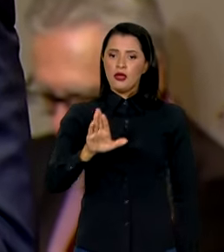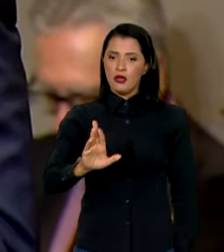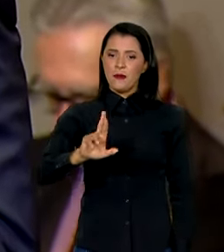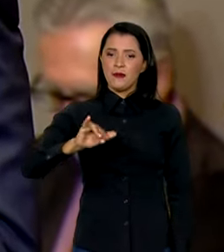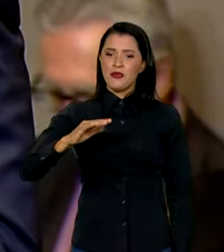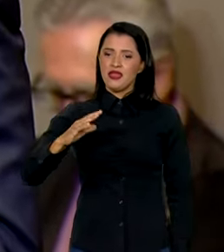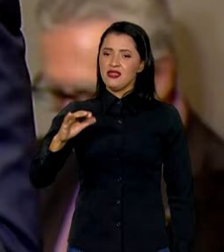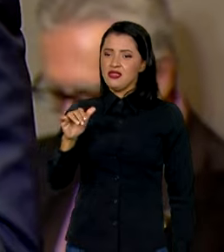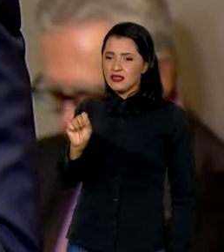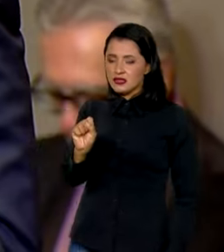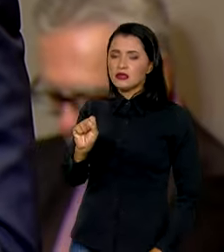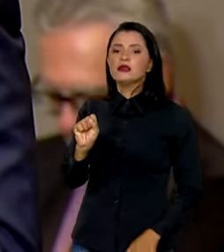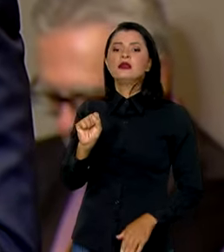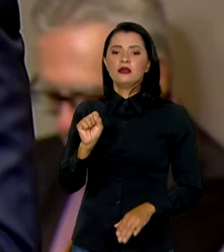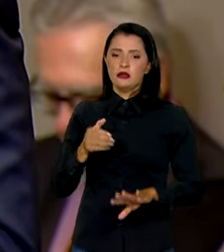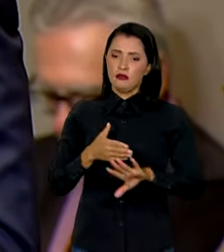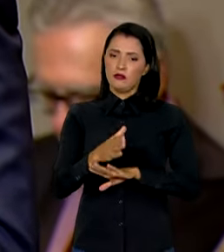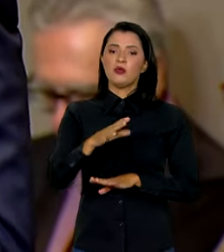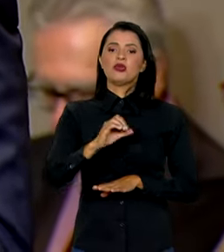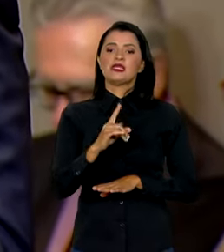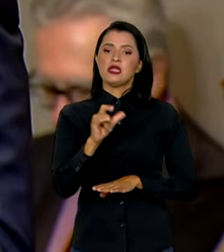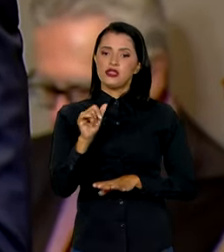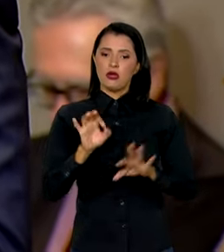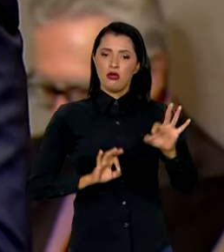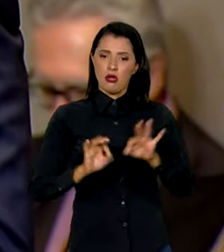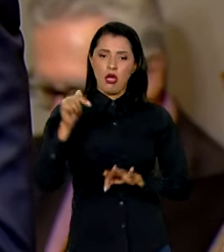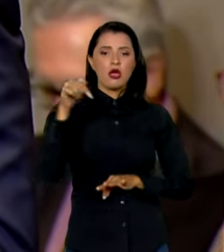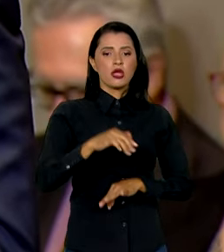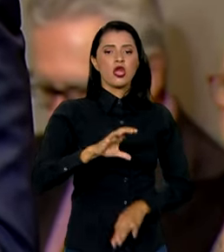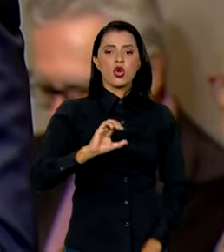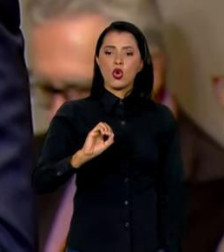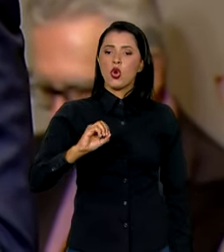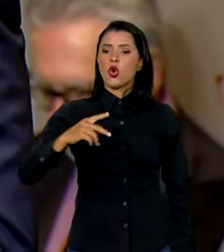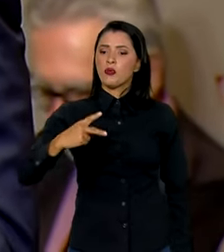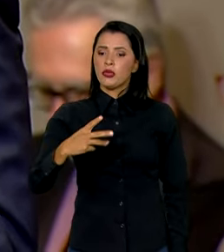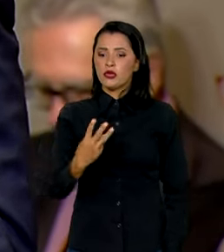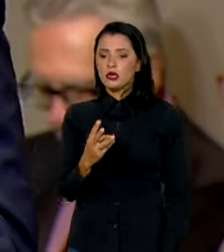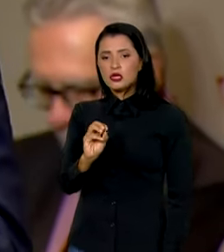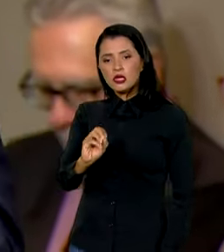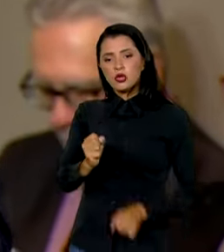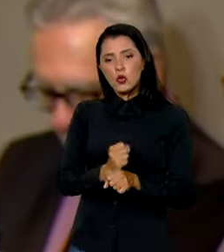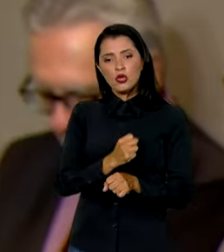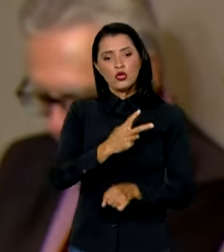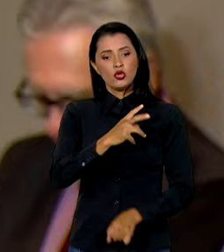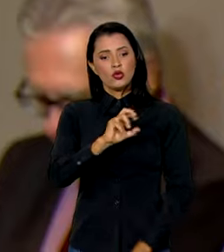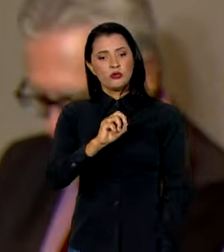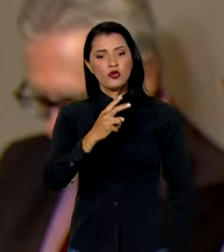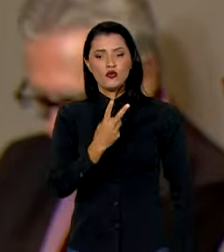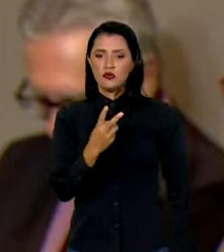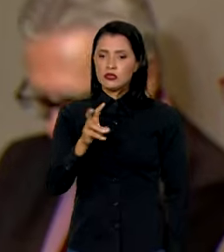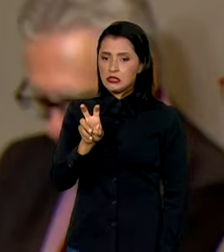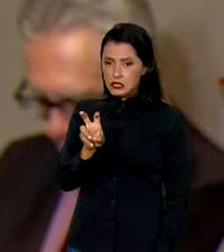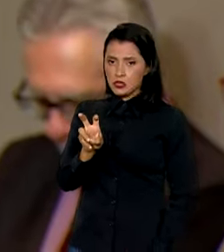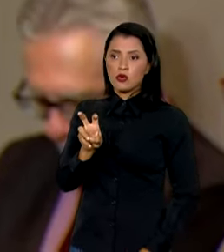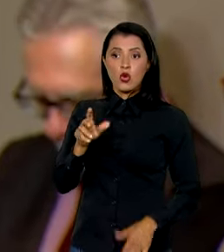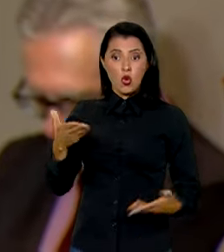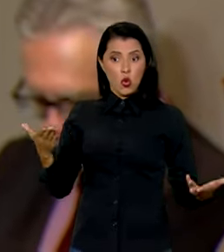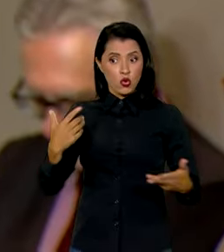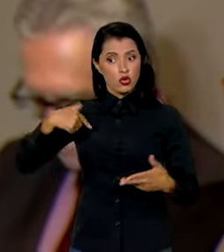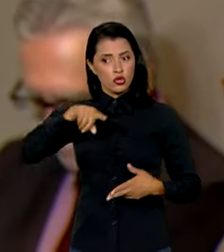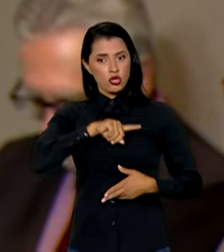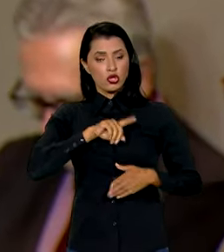a COP30 em 2025. Somos um país hoje que está no centro do